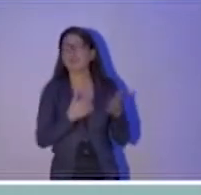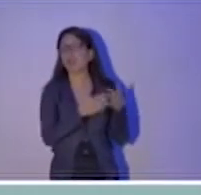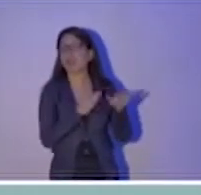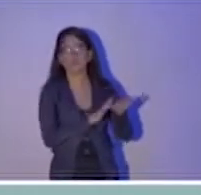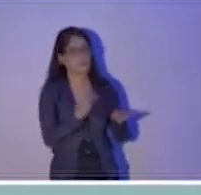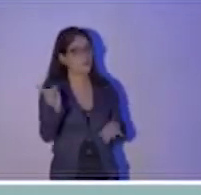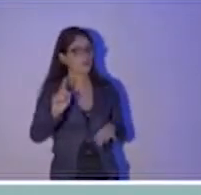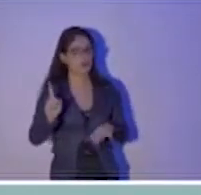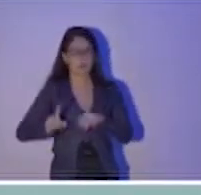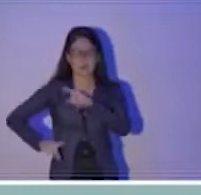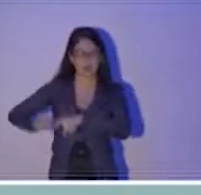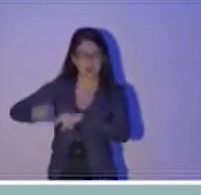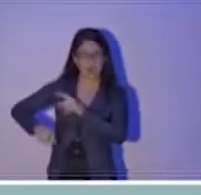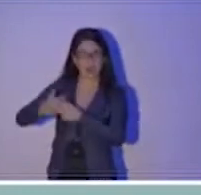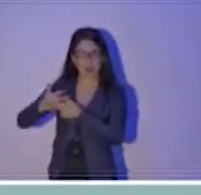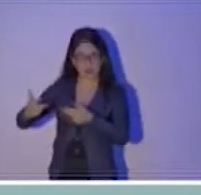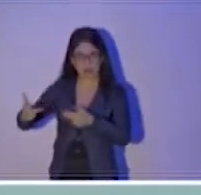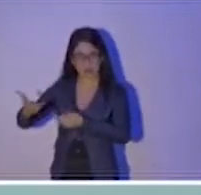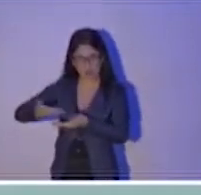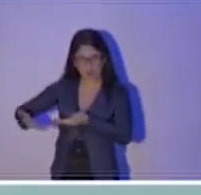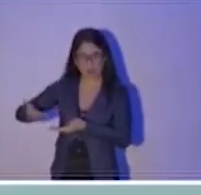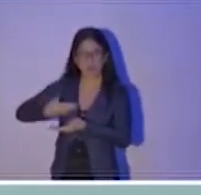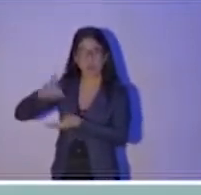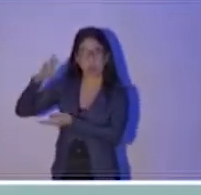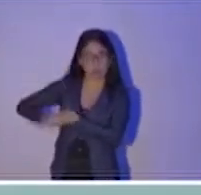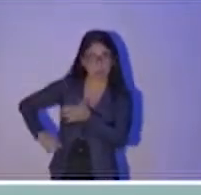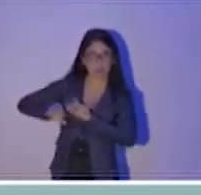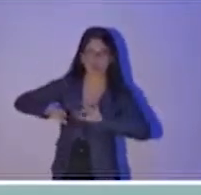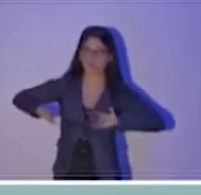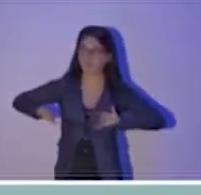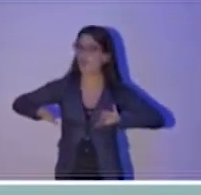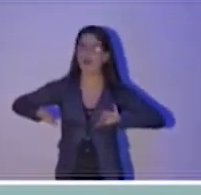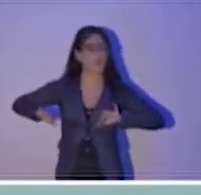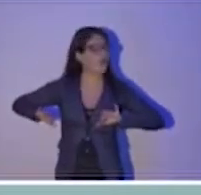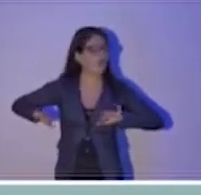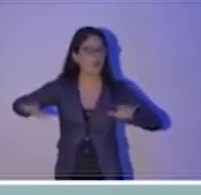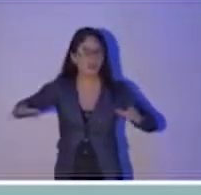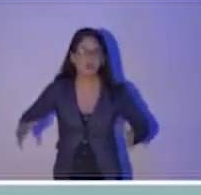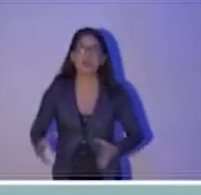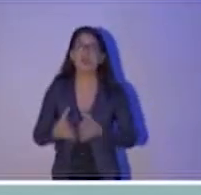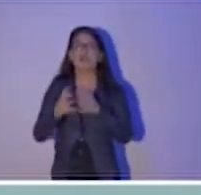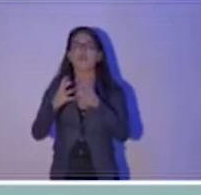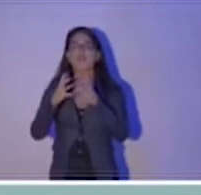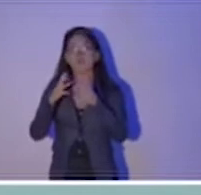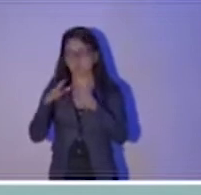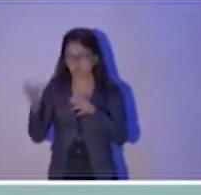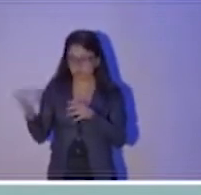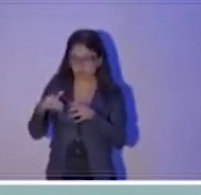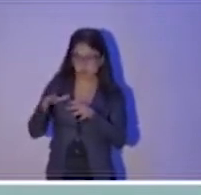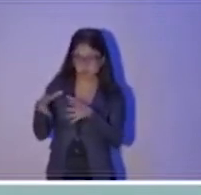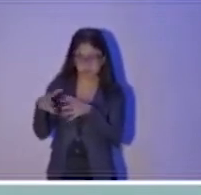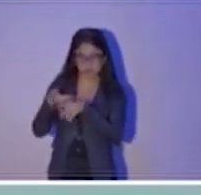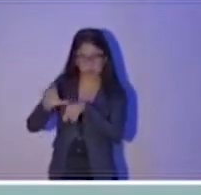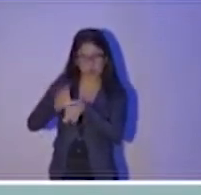são quaisquer documento, que nós não temos a formação de professores para um documento, que